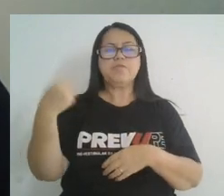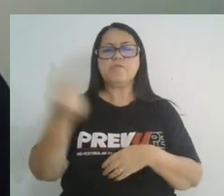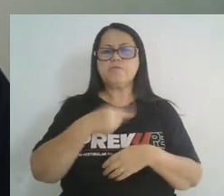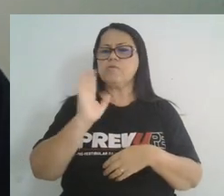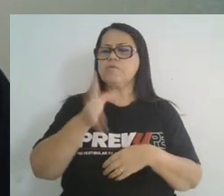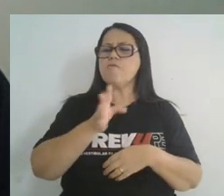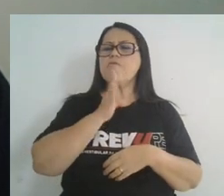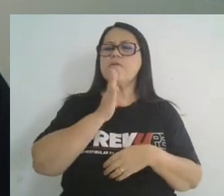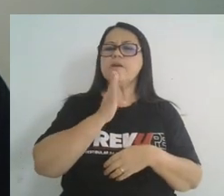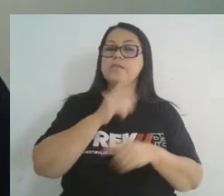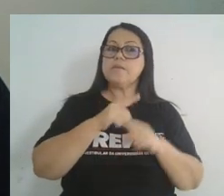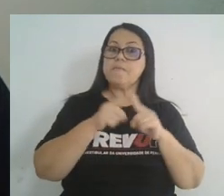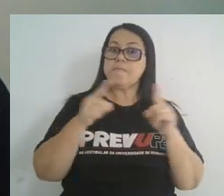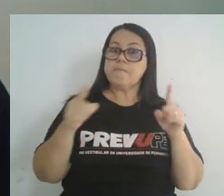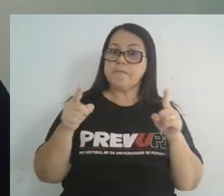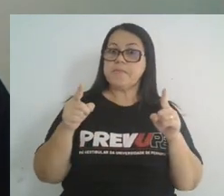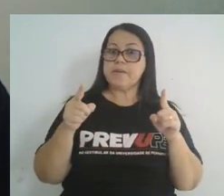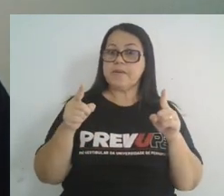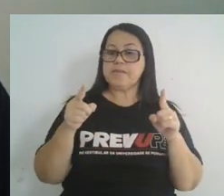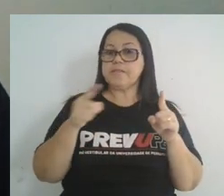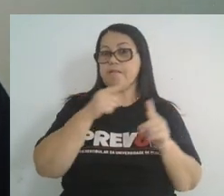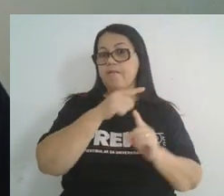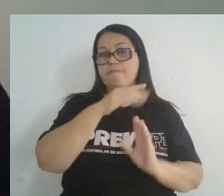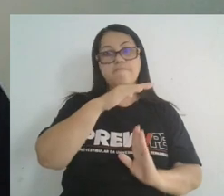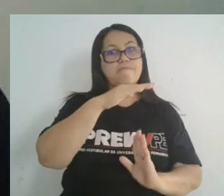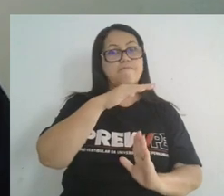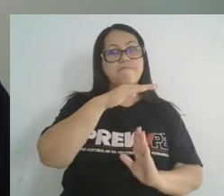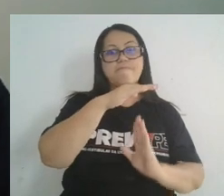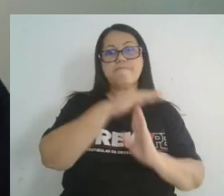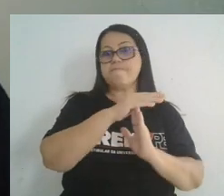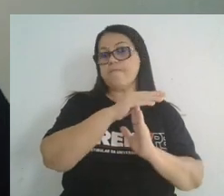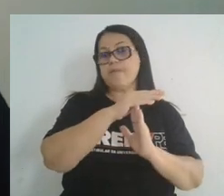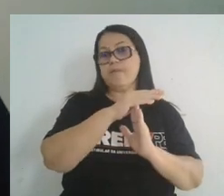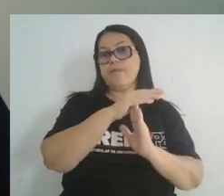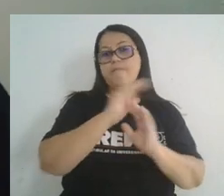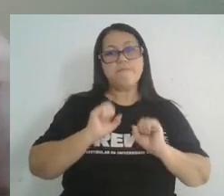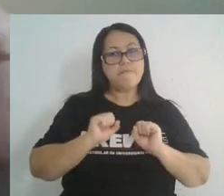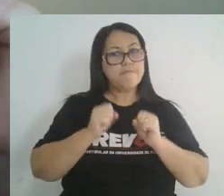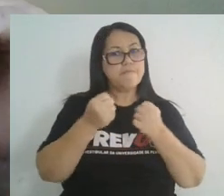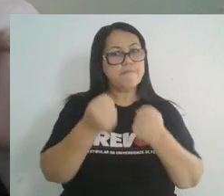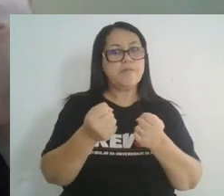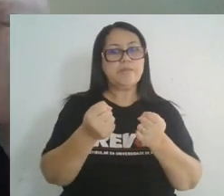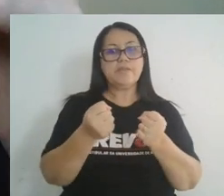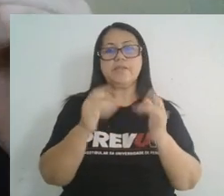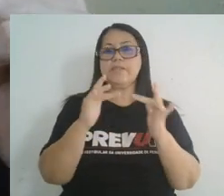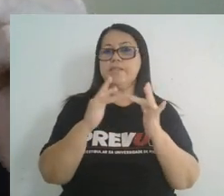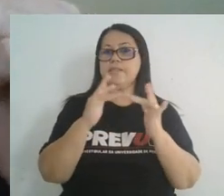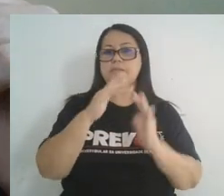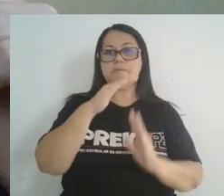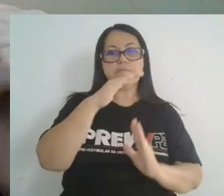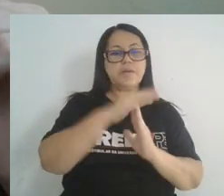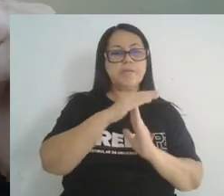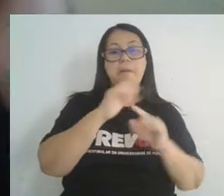conhecemos. Só que essa é a expressão para a força de atrito estático máxima. Se a força que nós